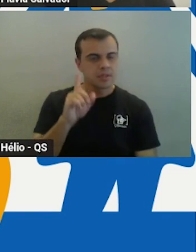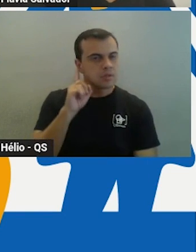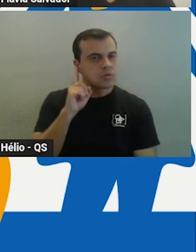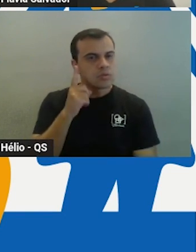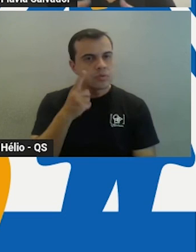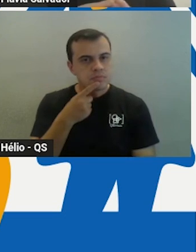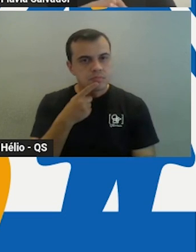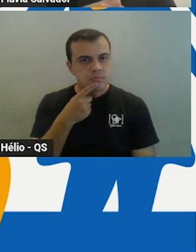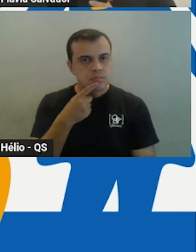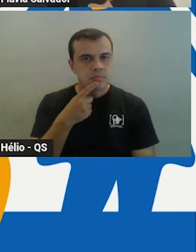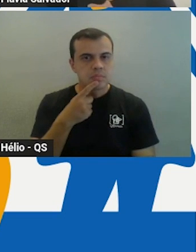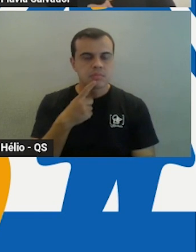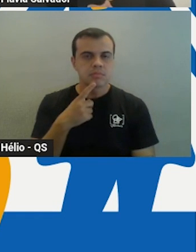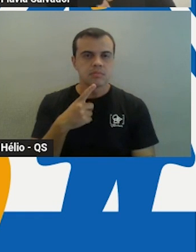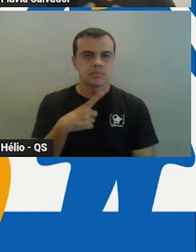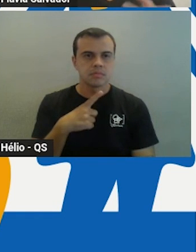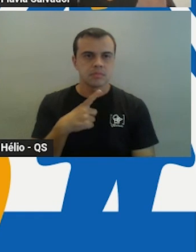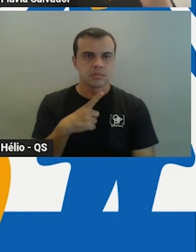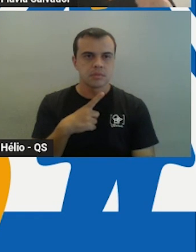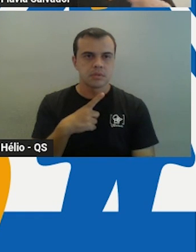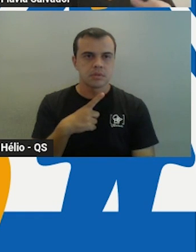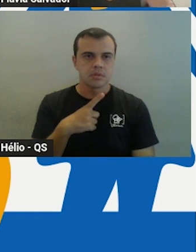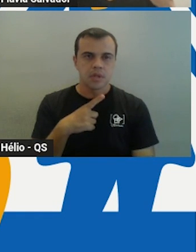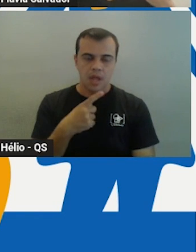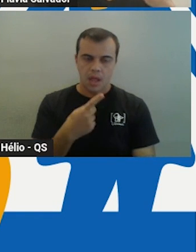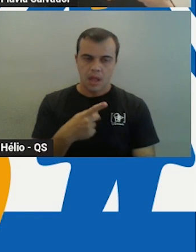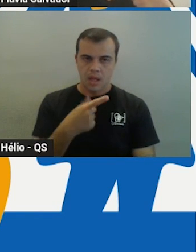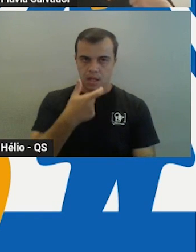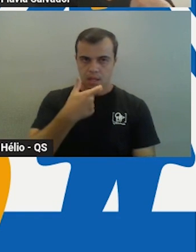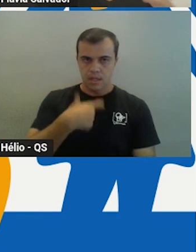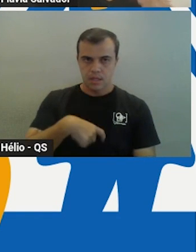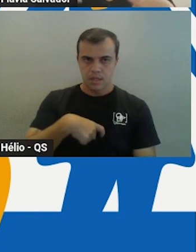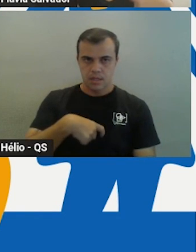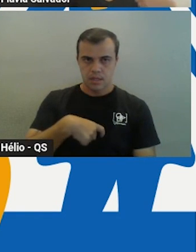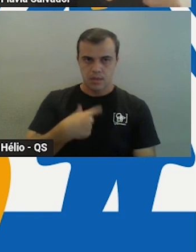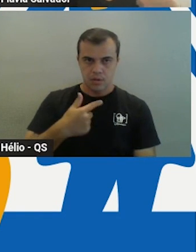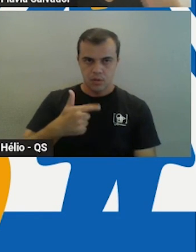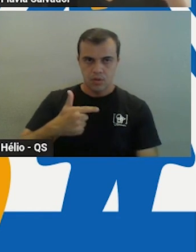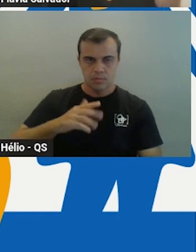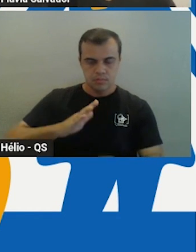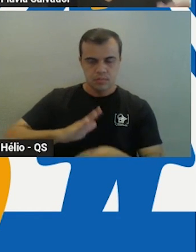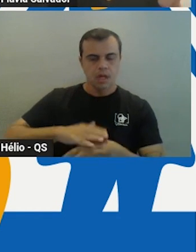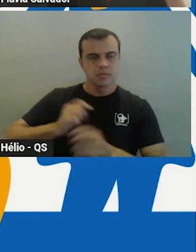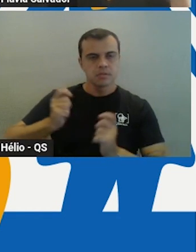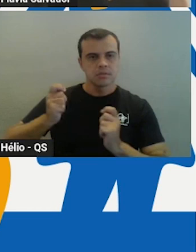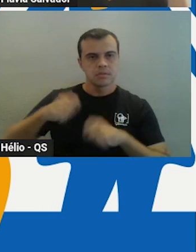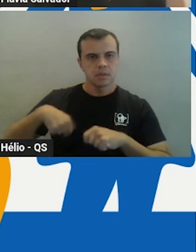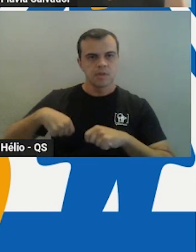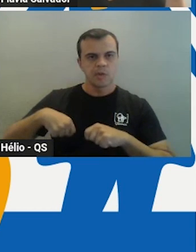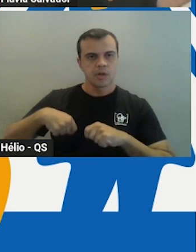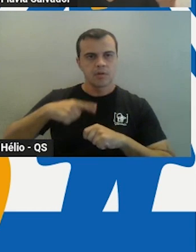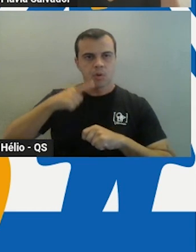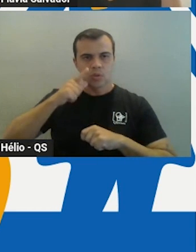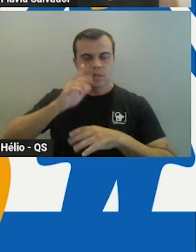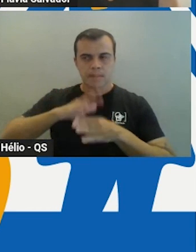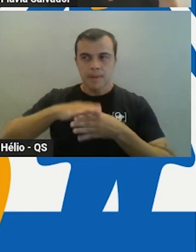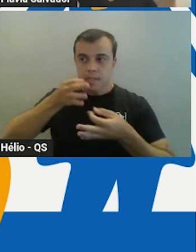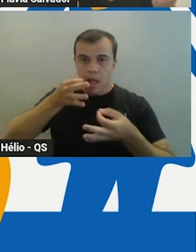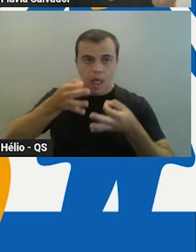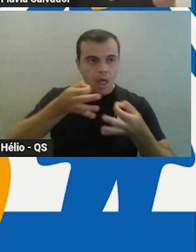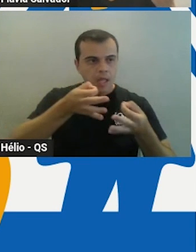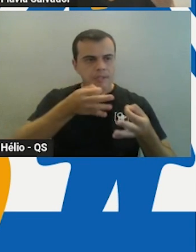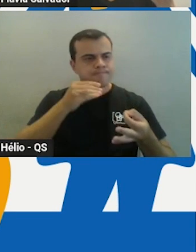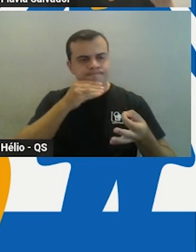ou surdez. E ela vai ser, muito provavelmente, quem vai estar mais atenta, vai